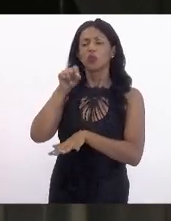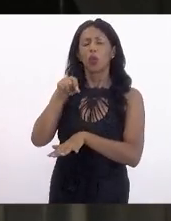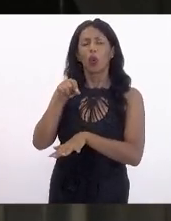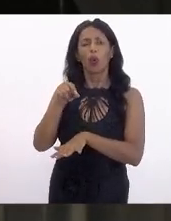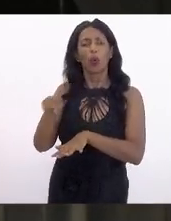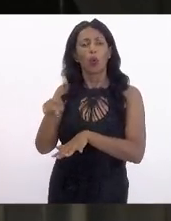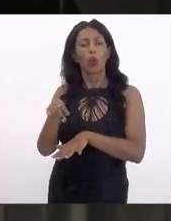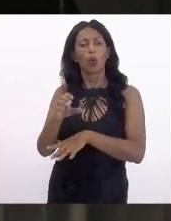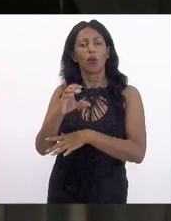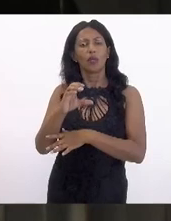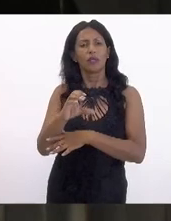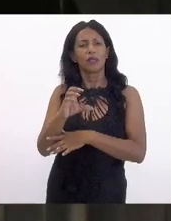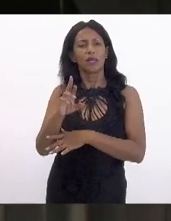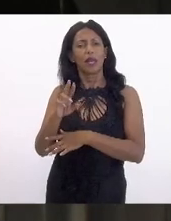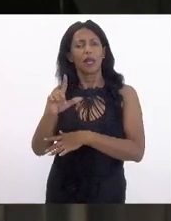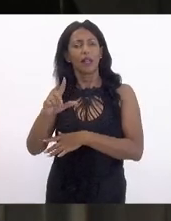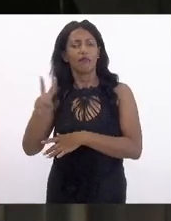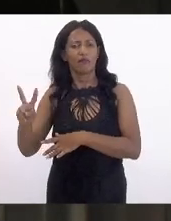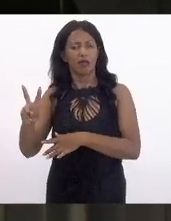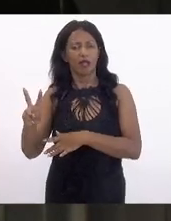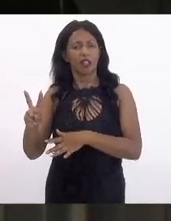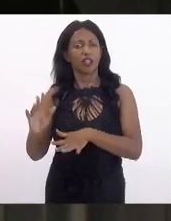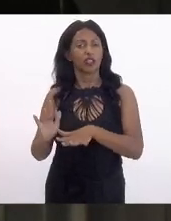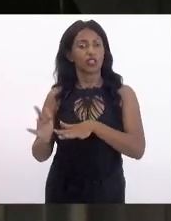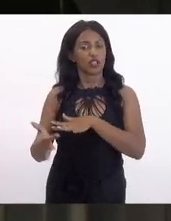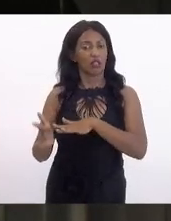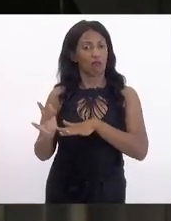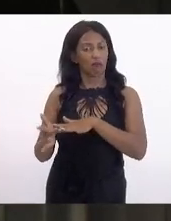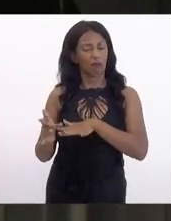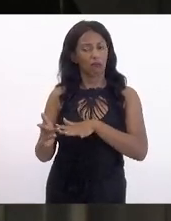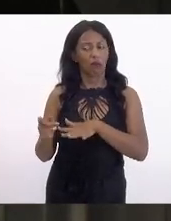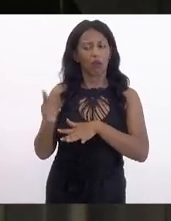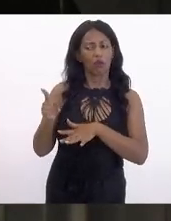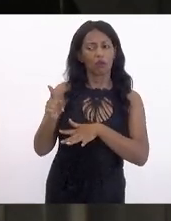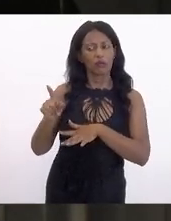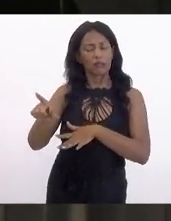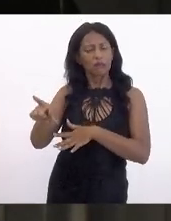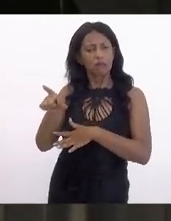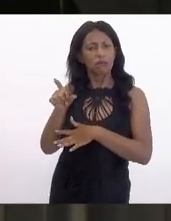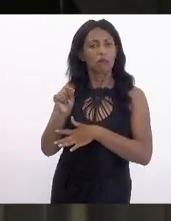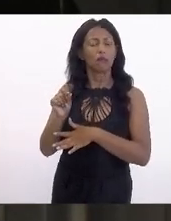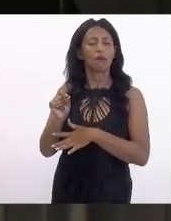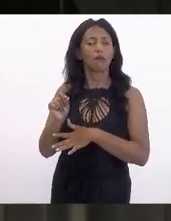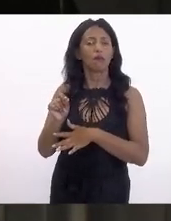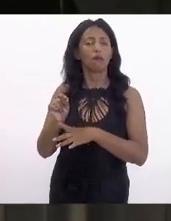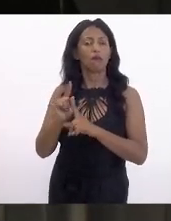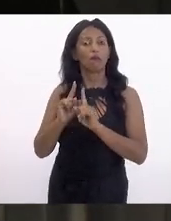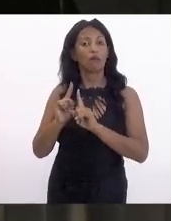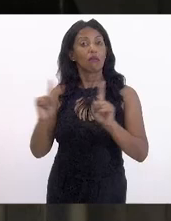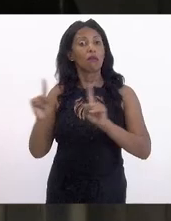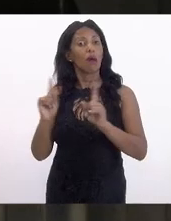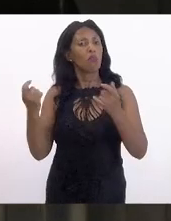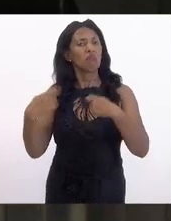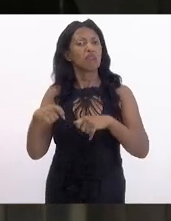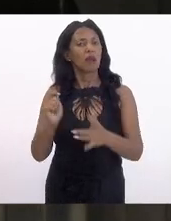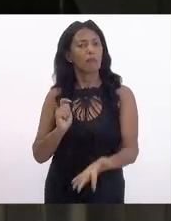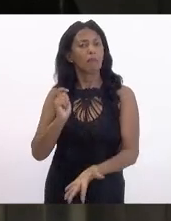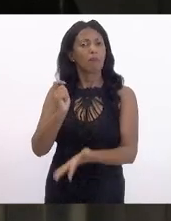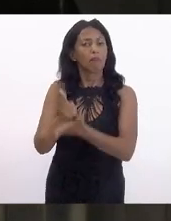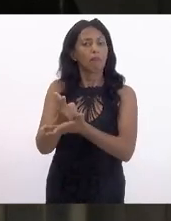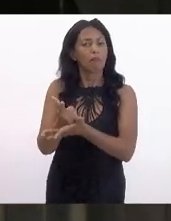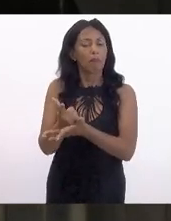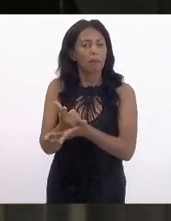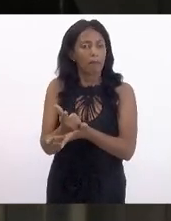utilizar o CRLV digital você arregou não deveria pagá-lo